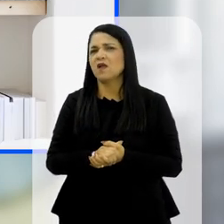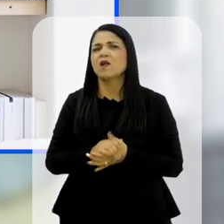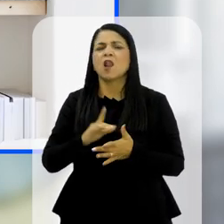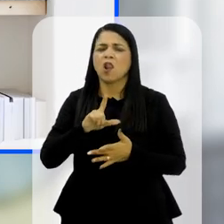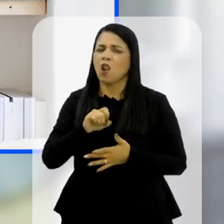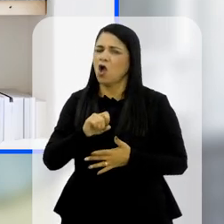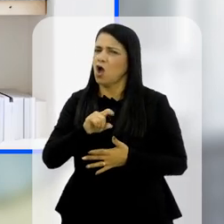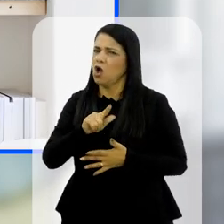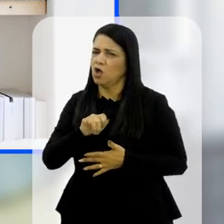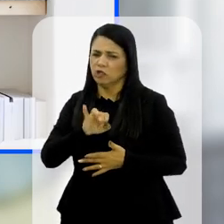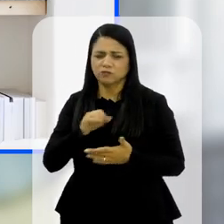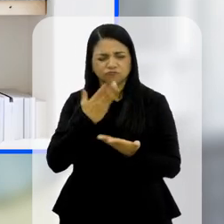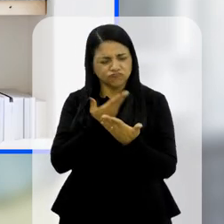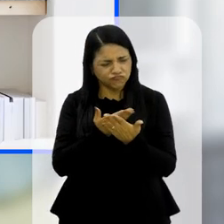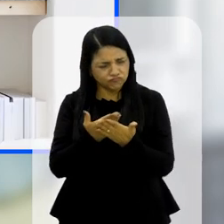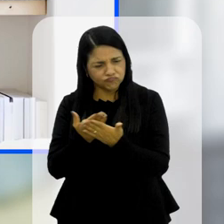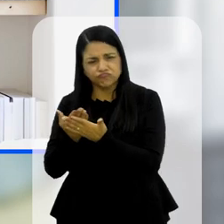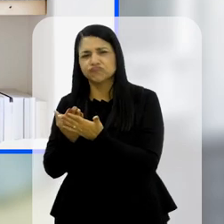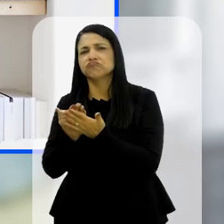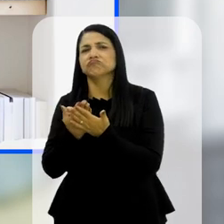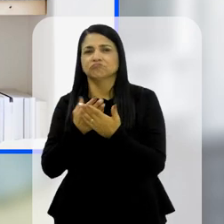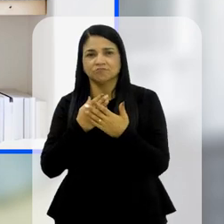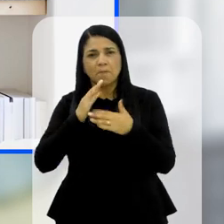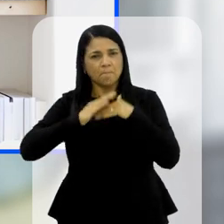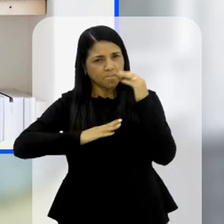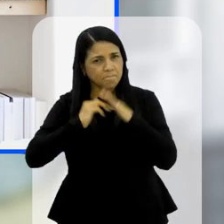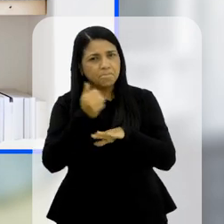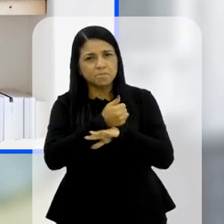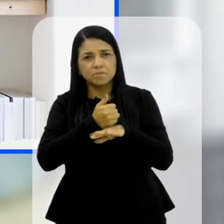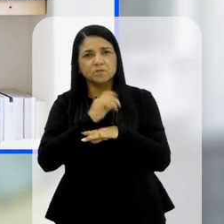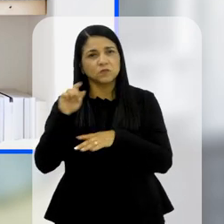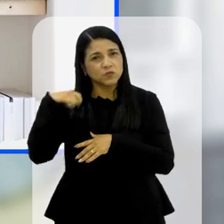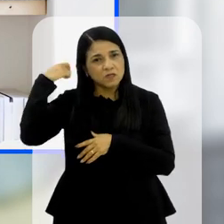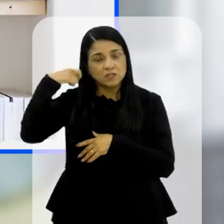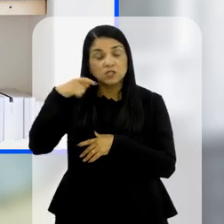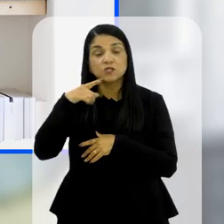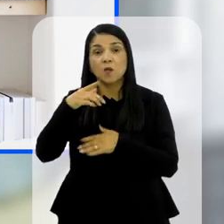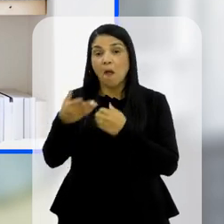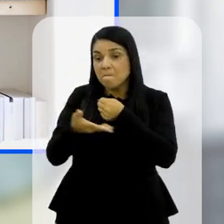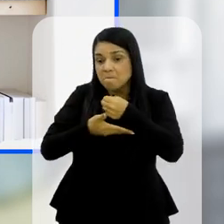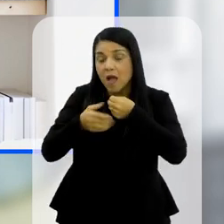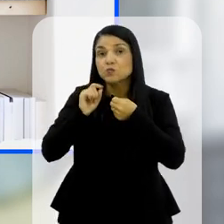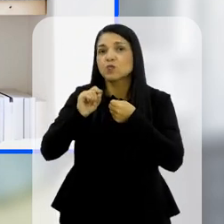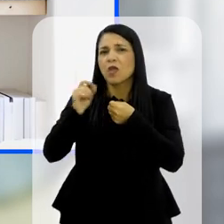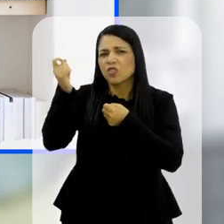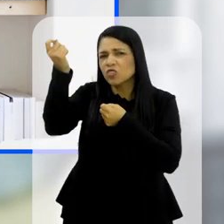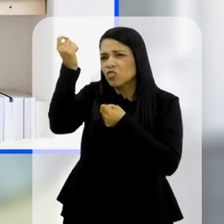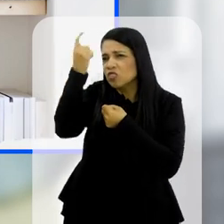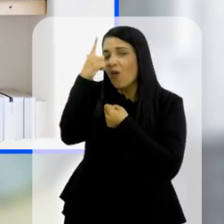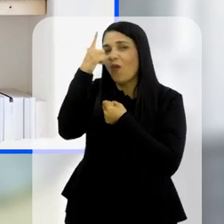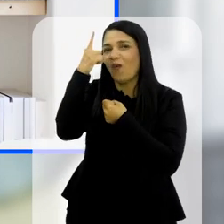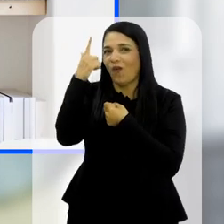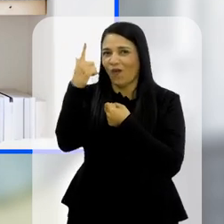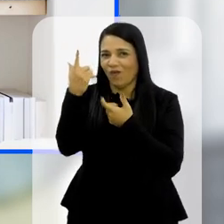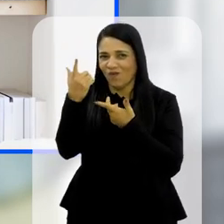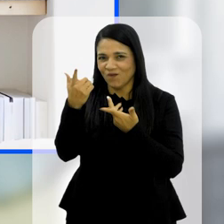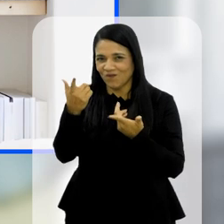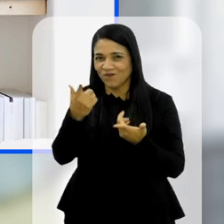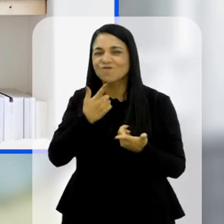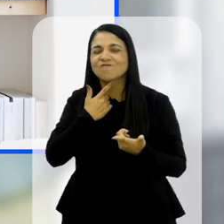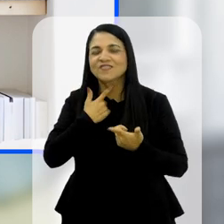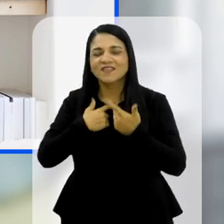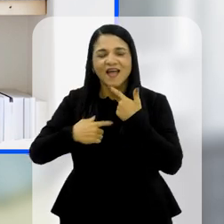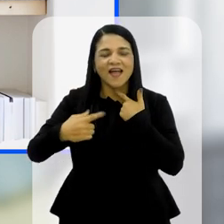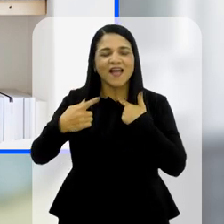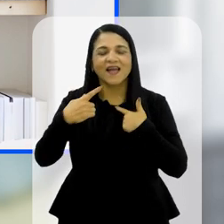pouquinho. É lógico que tem que ter todo esse estudo, a profissionalização dos artistas, mas a base de tudo é o talento, é o